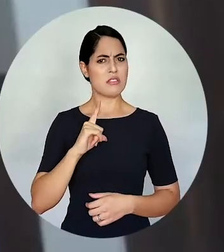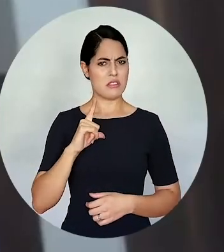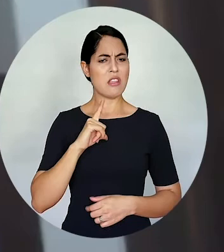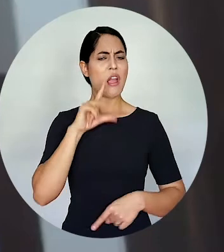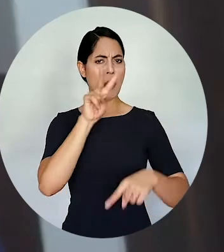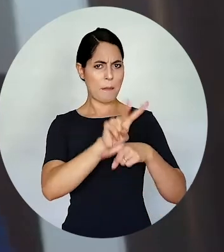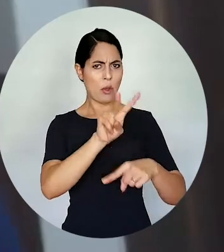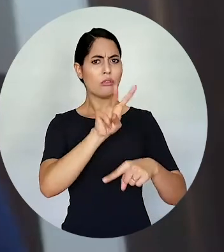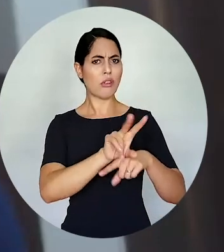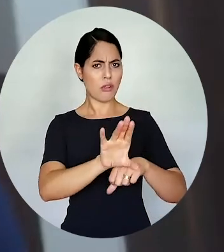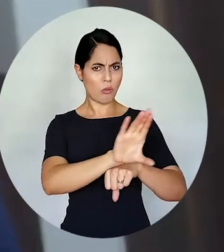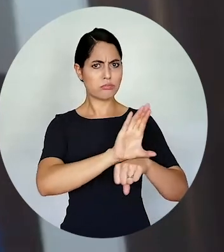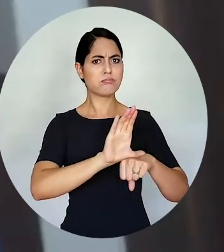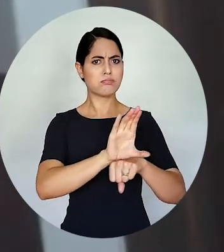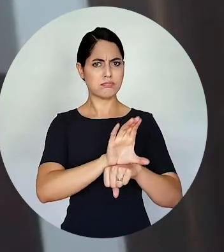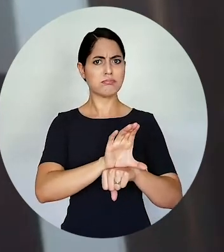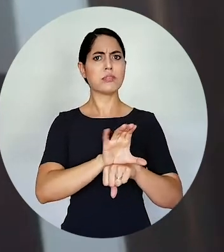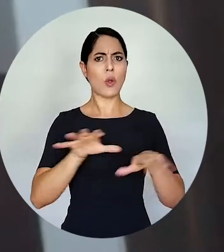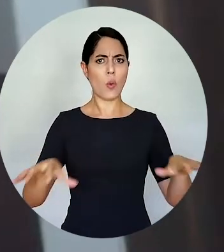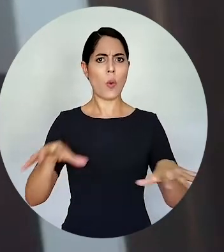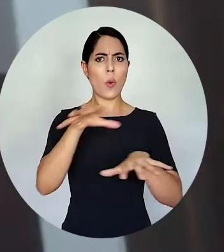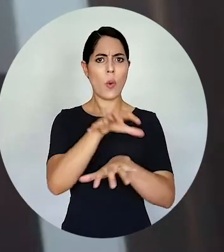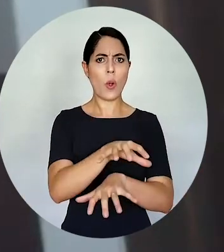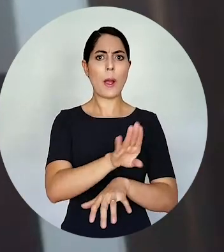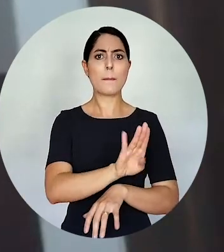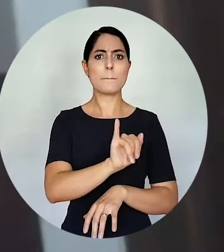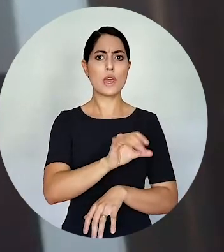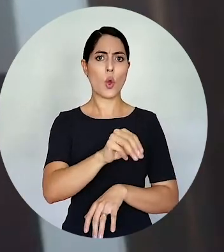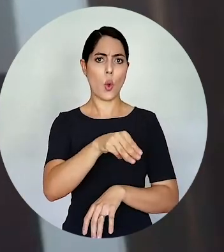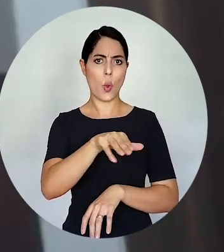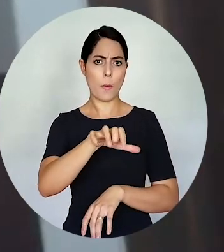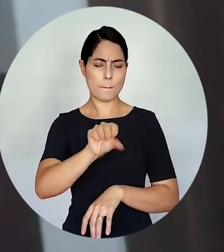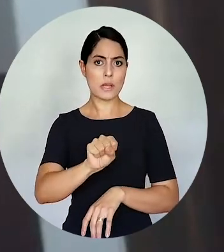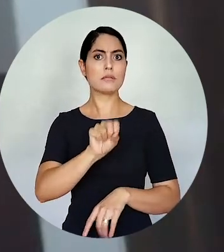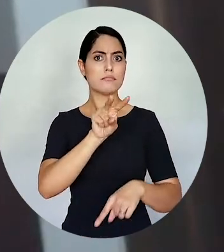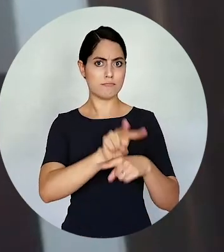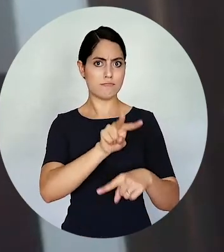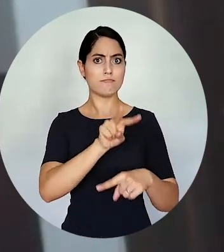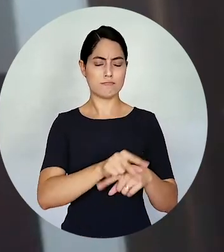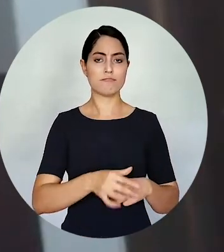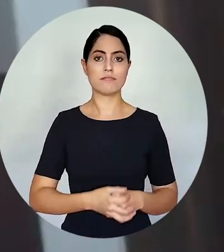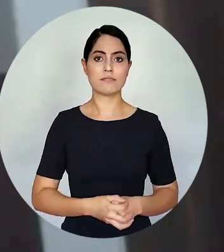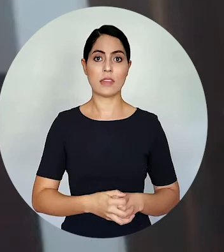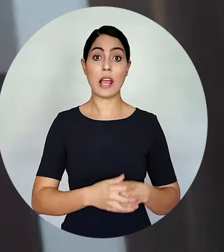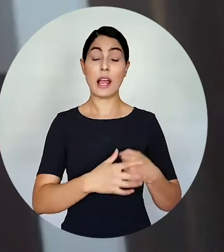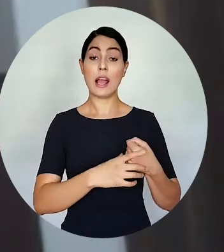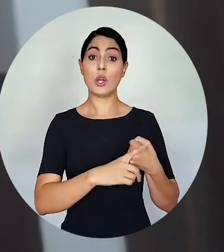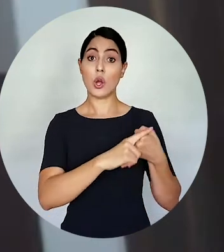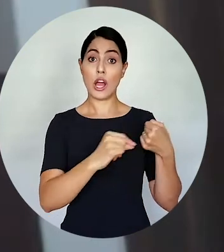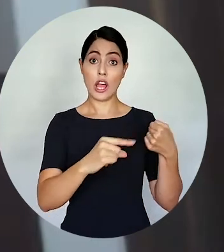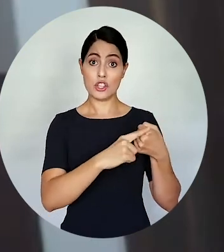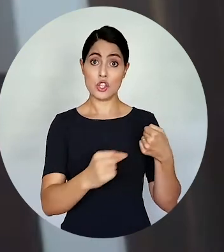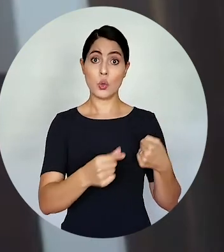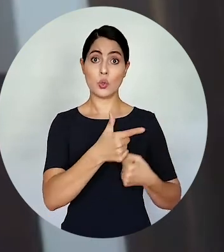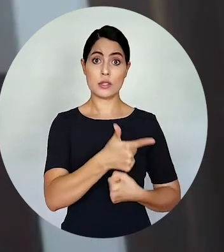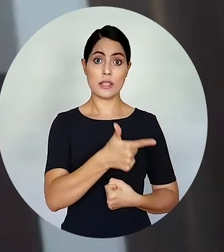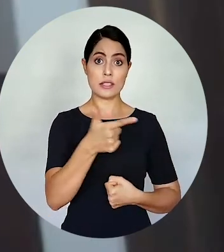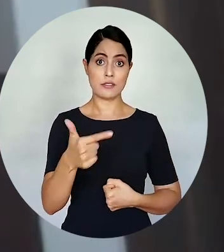uma proteção constitucional e são considerados patrimônios nacionais, nos termos do parágrafo 4º do